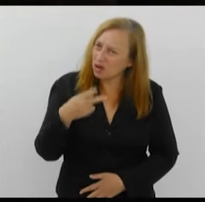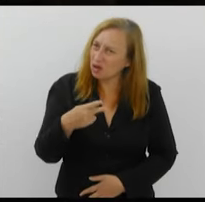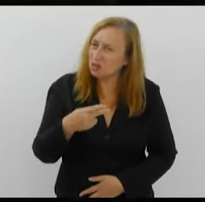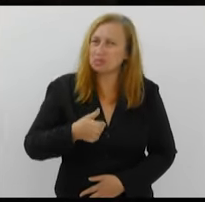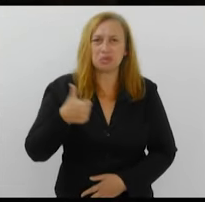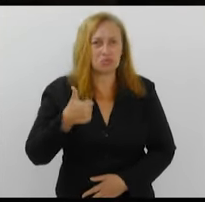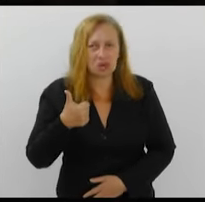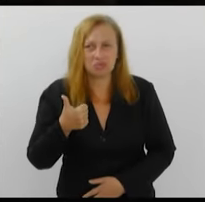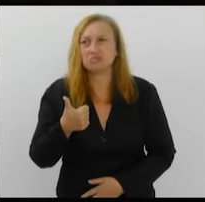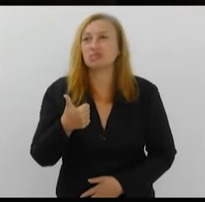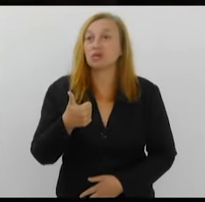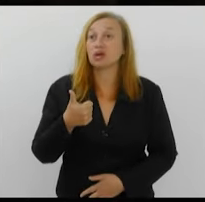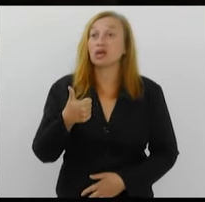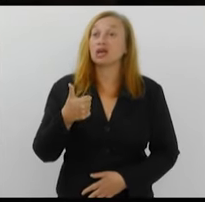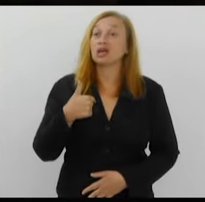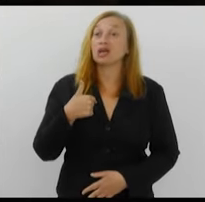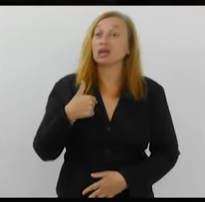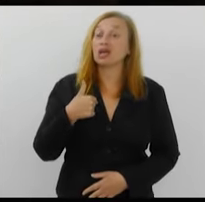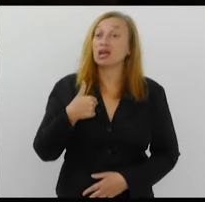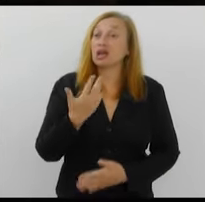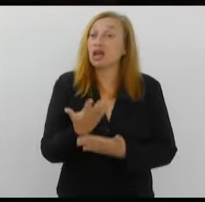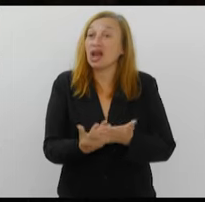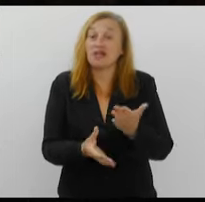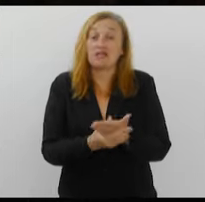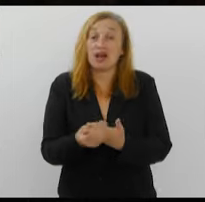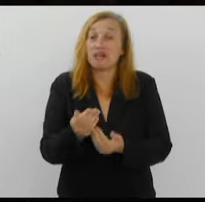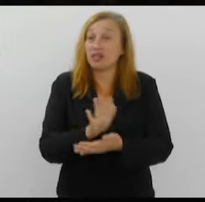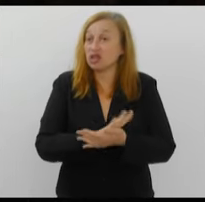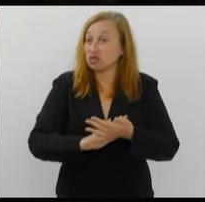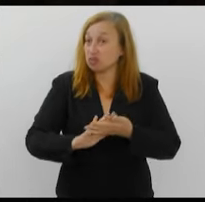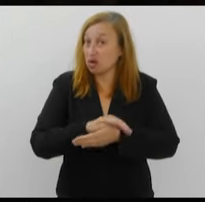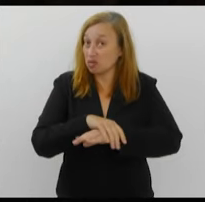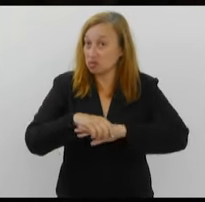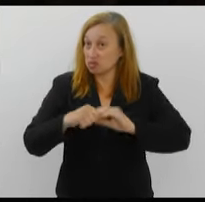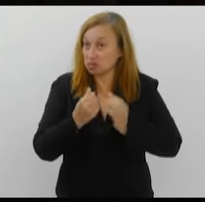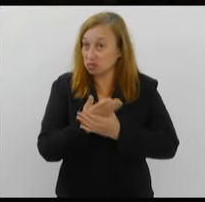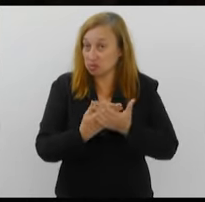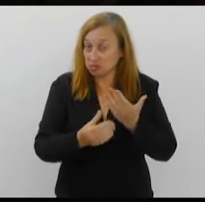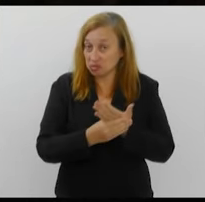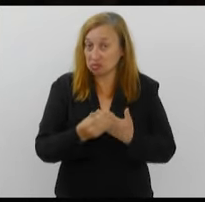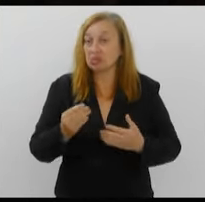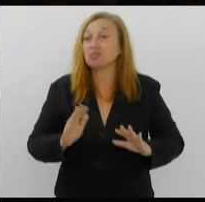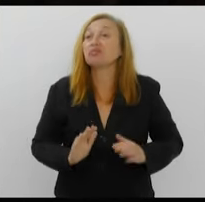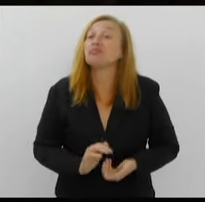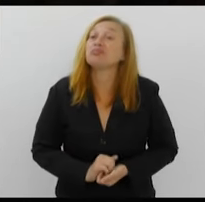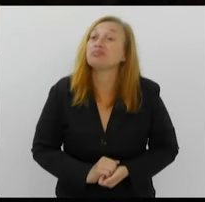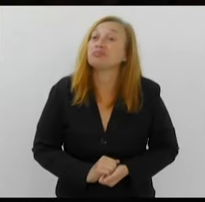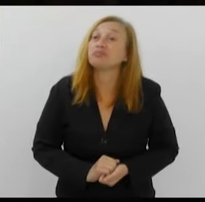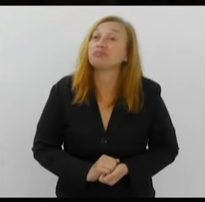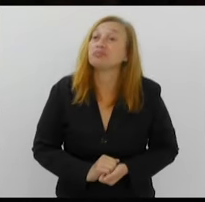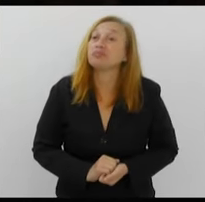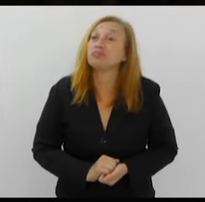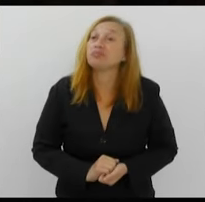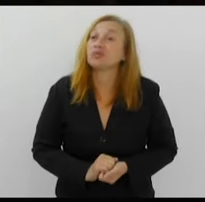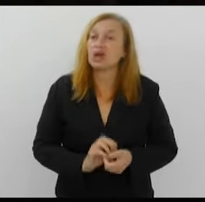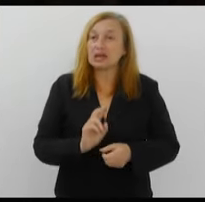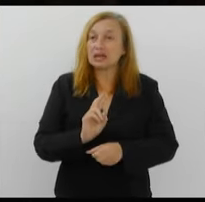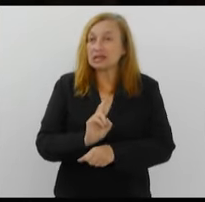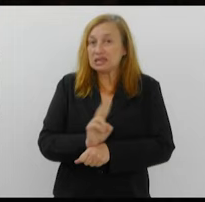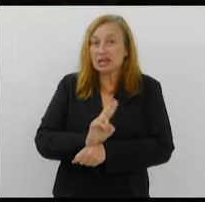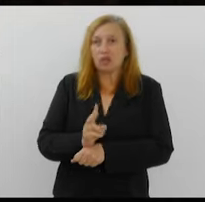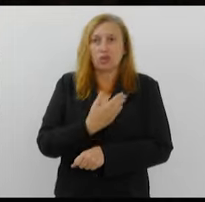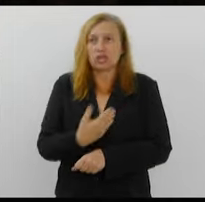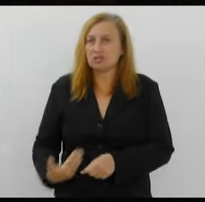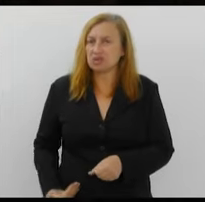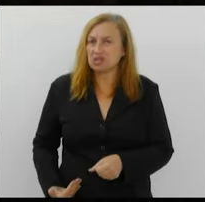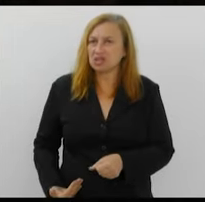lugar, que ele lavava as mãos, ipsis in verbis, que ele lavava as mãos sobre segurança pública, que isso